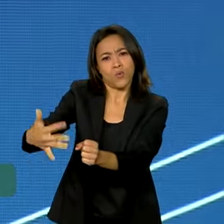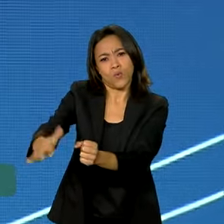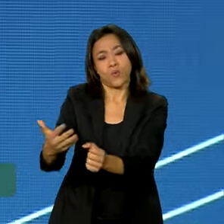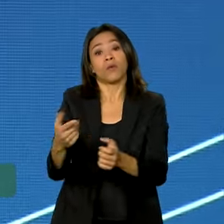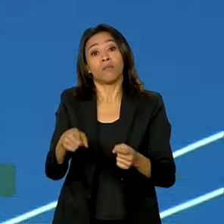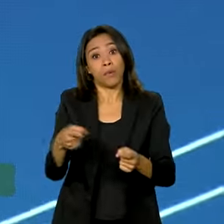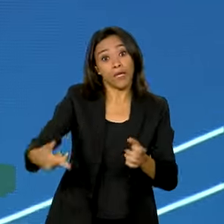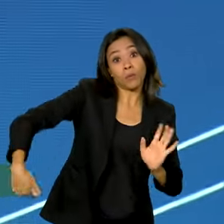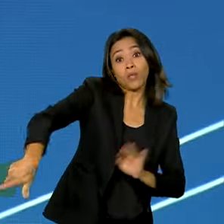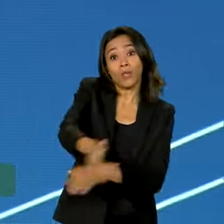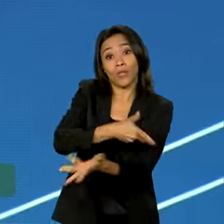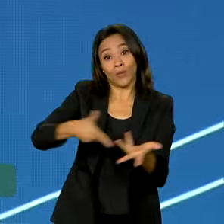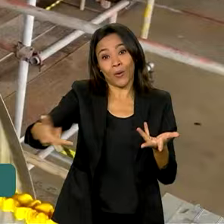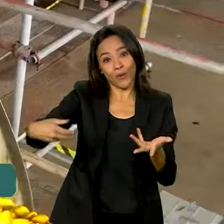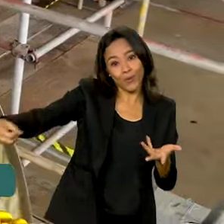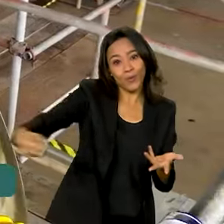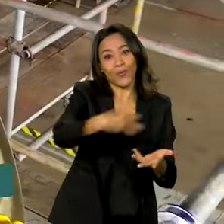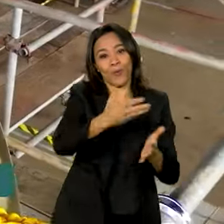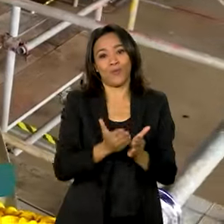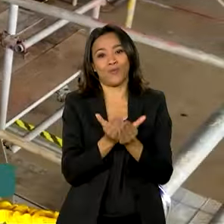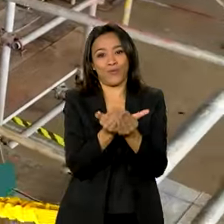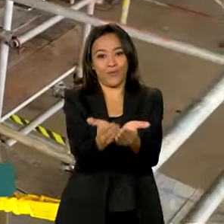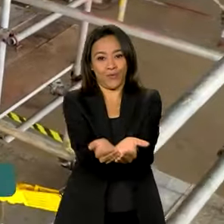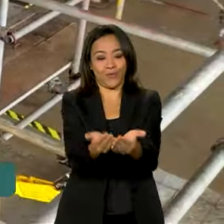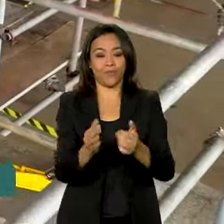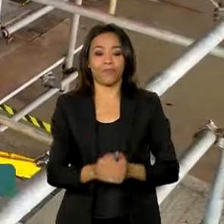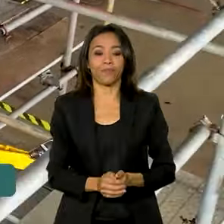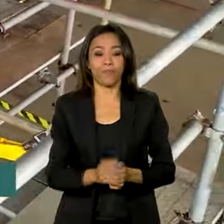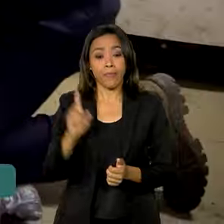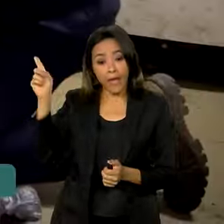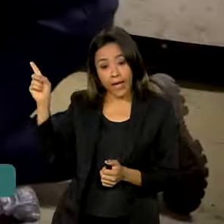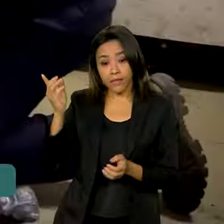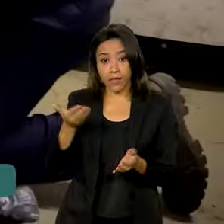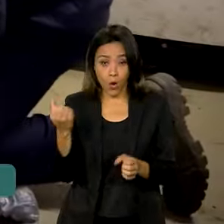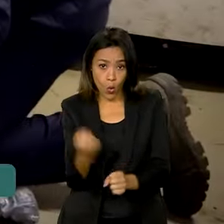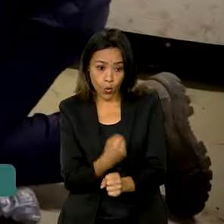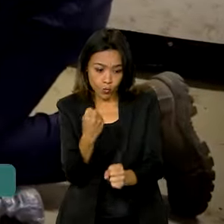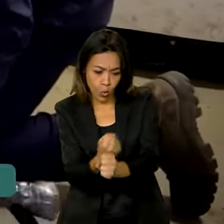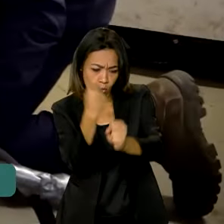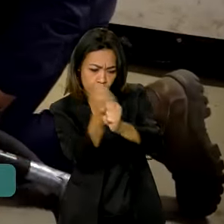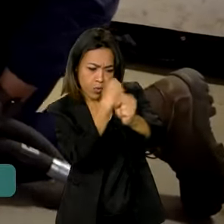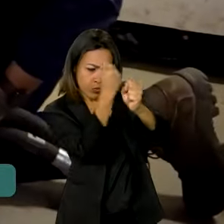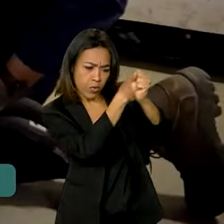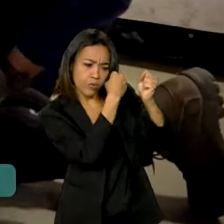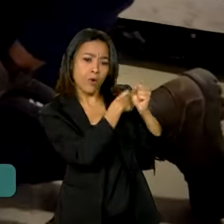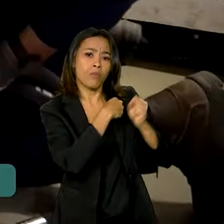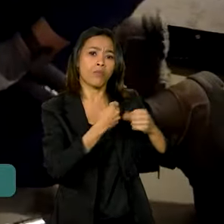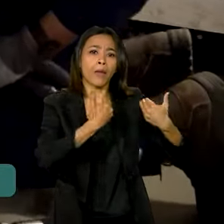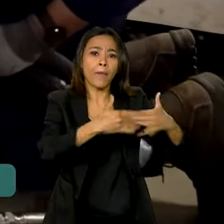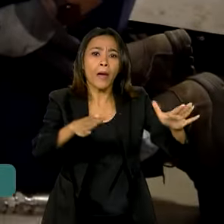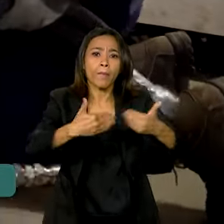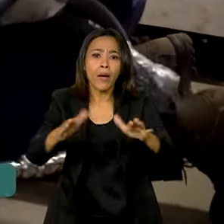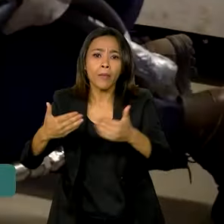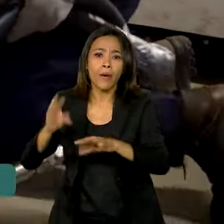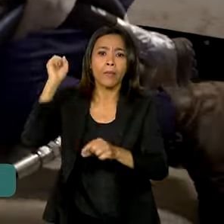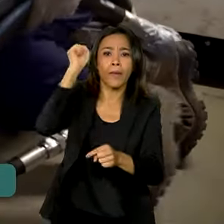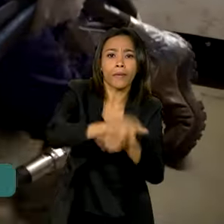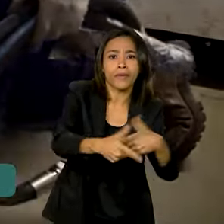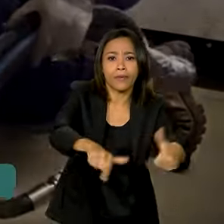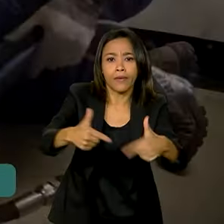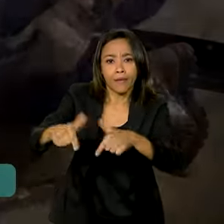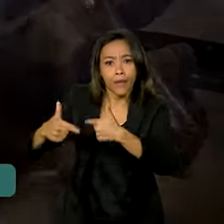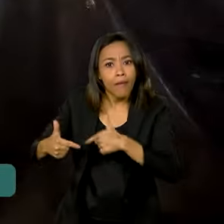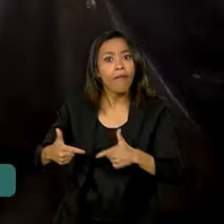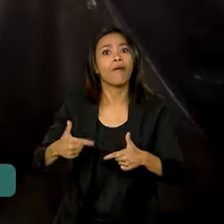inadiável renovação da nossa esquadra. A construção das embarcações está gerando milhares de empregos diretos e indiretos na